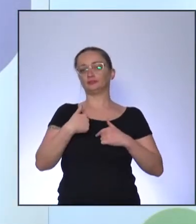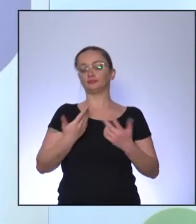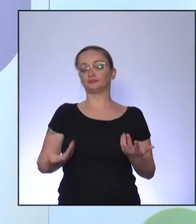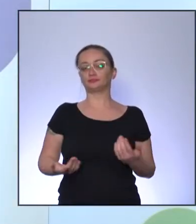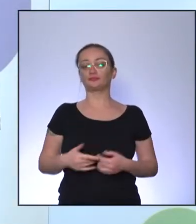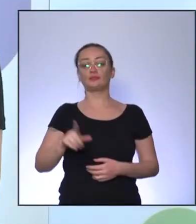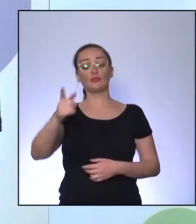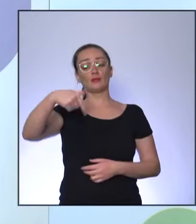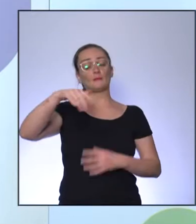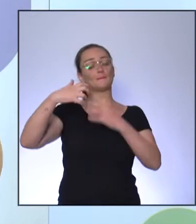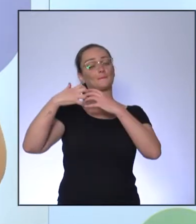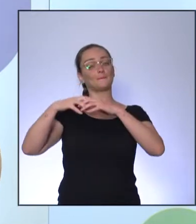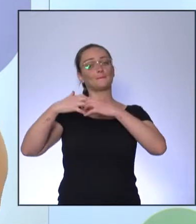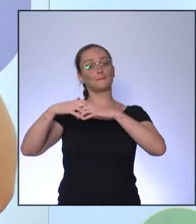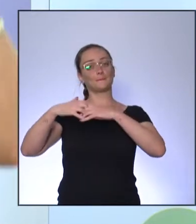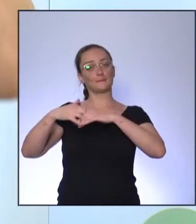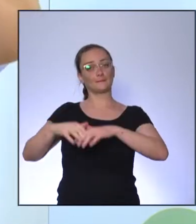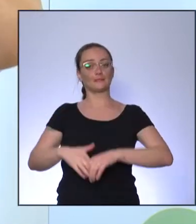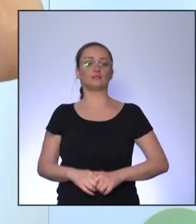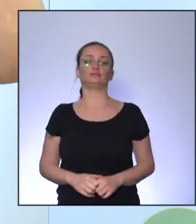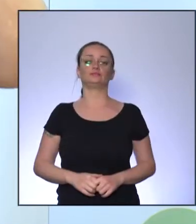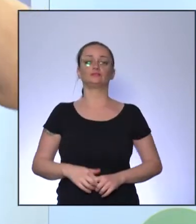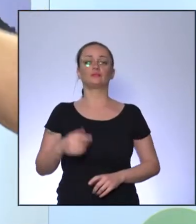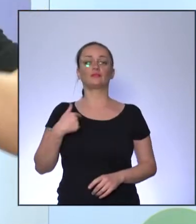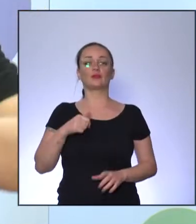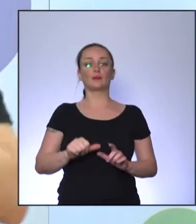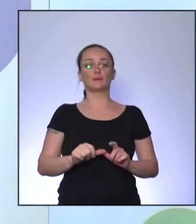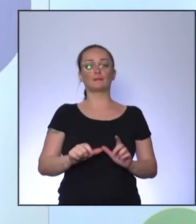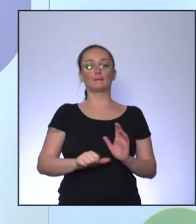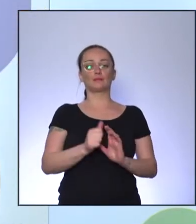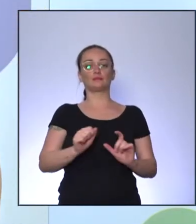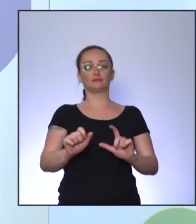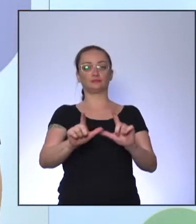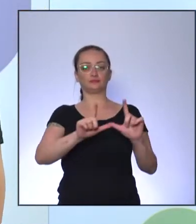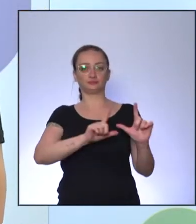vocês pensassem. Então, eu vou passar a primeira tela